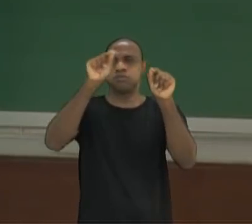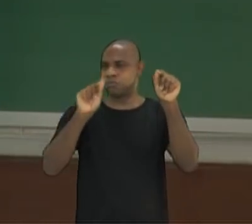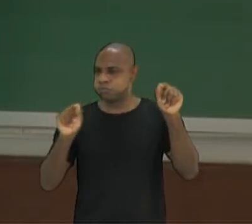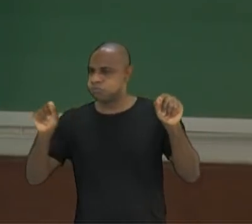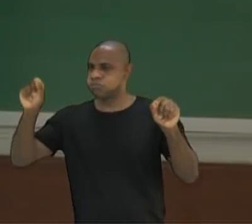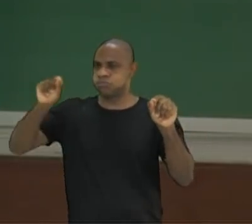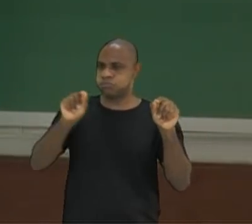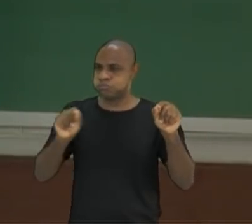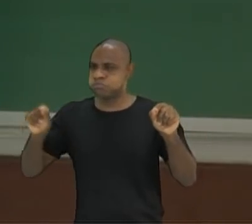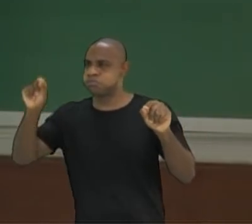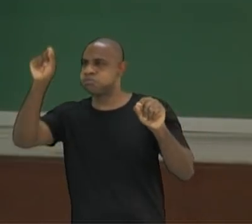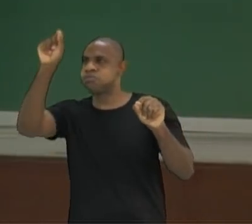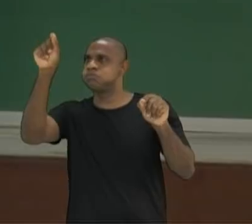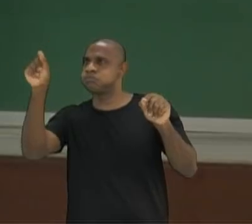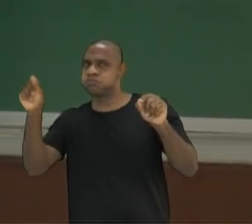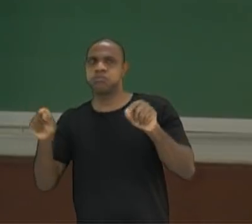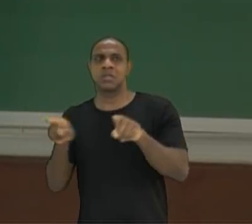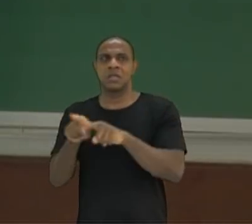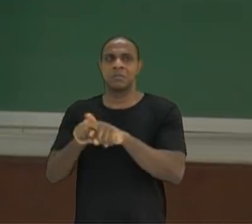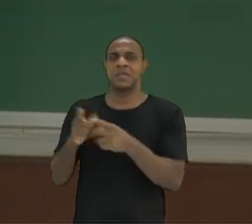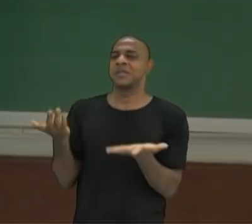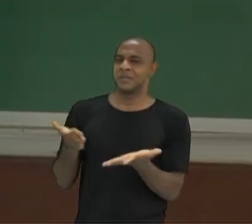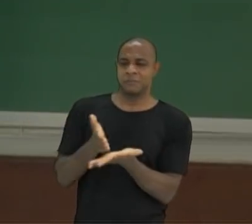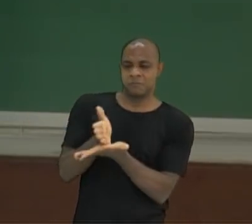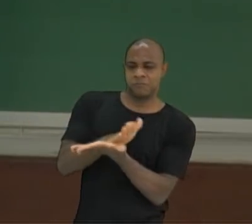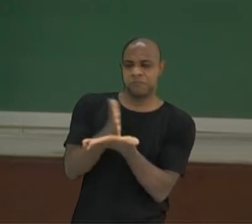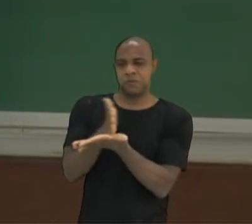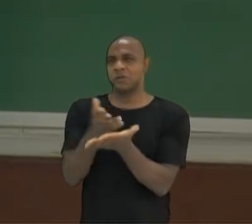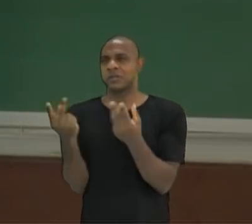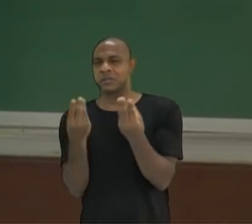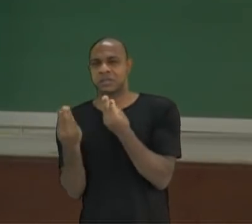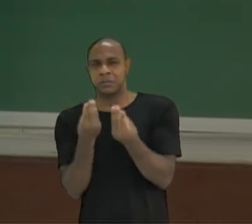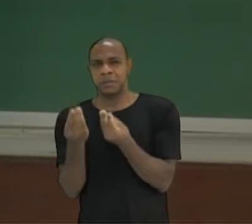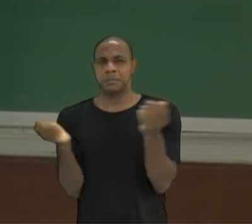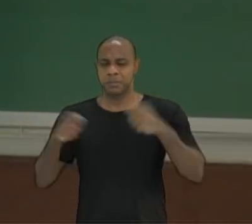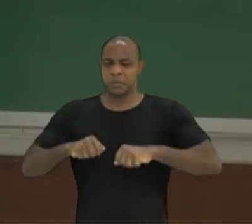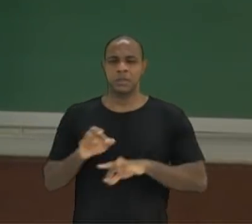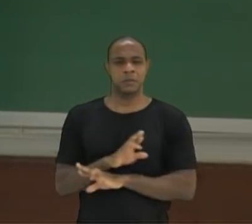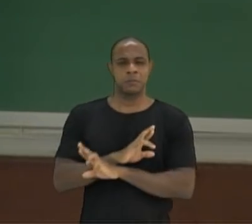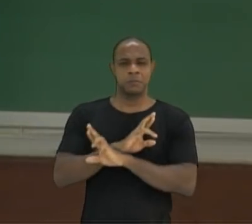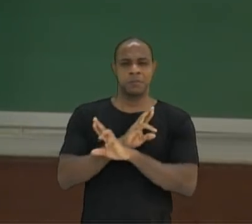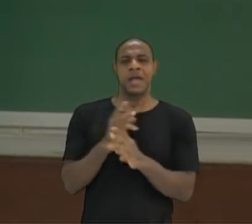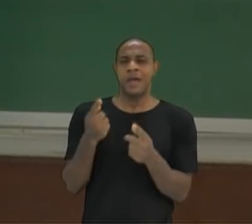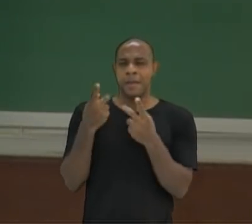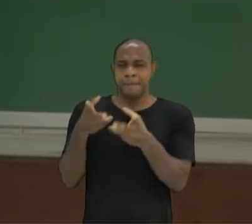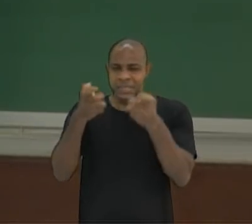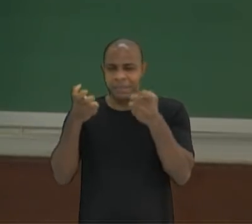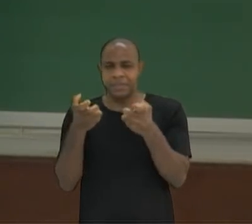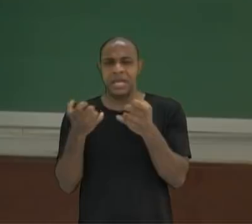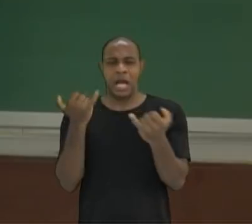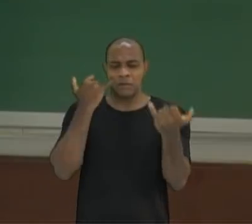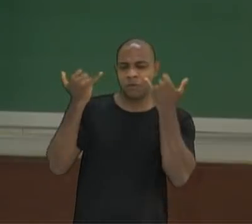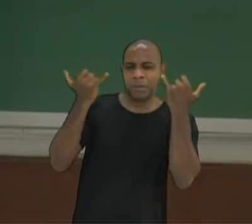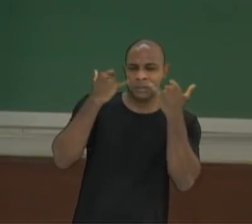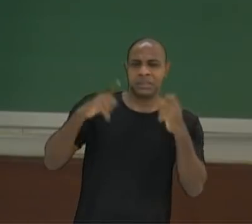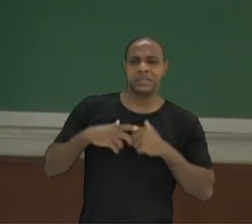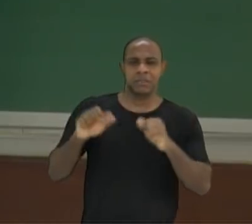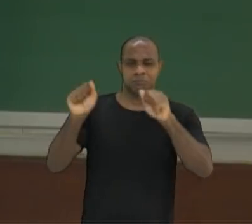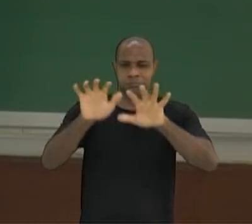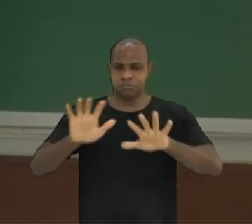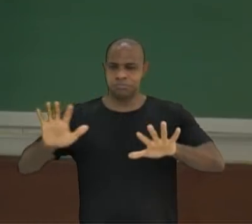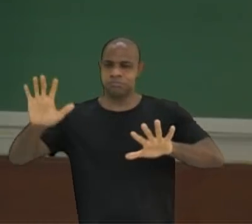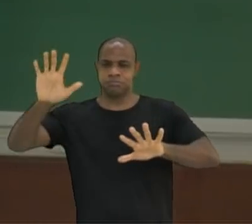representados, as suas fronteiras. É possível perceber essas informações nessa imagem